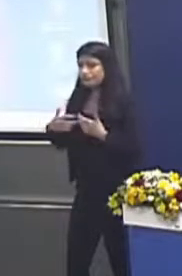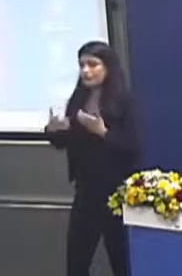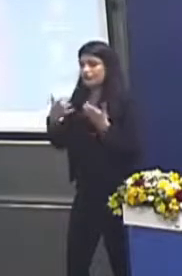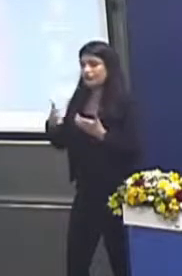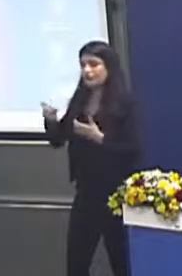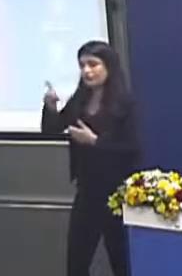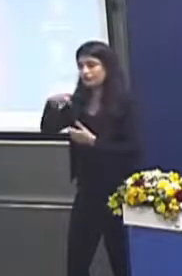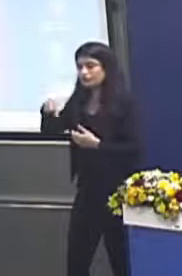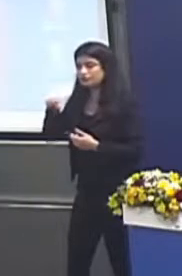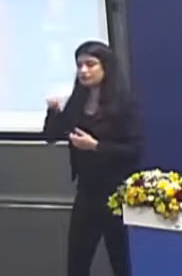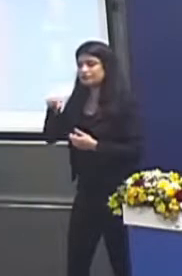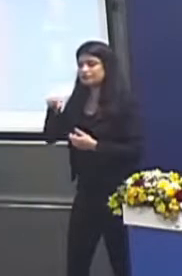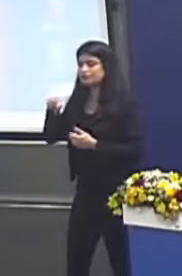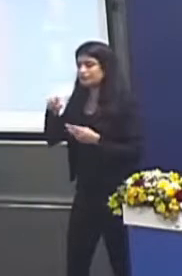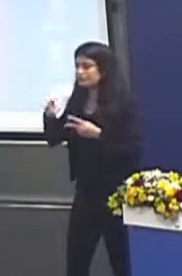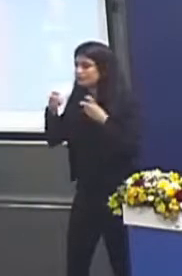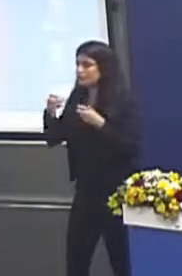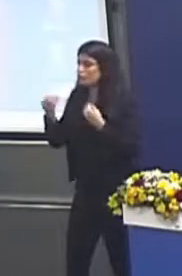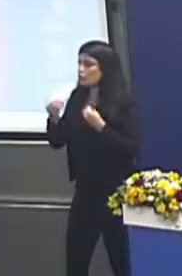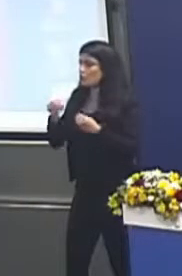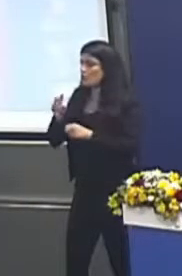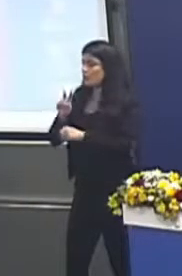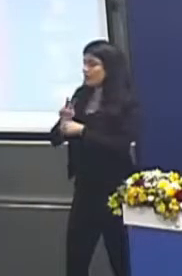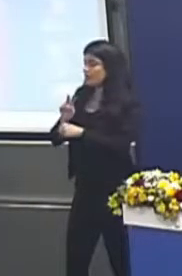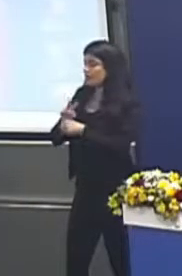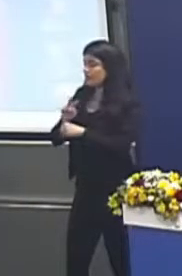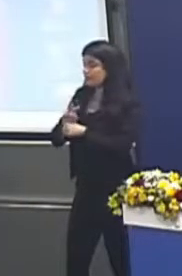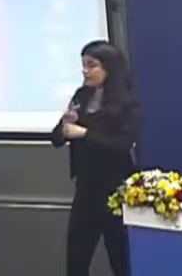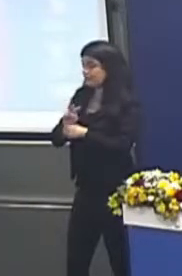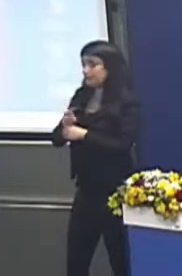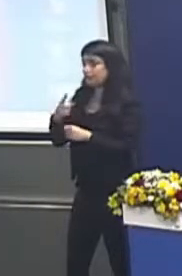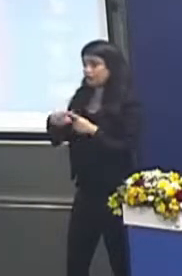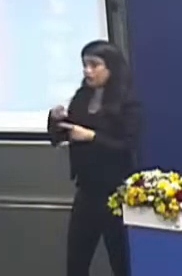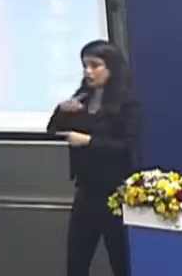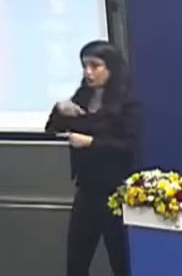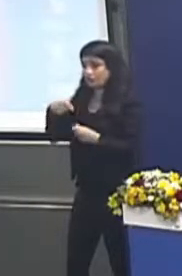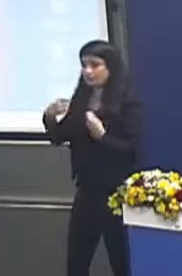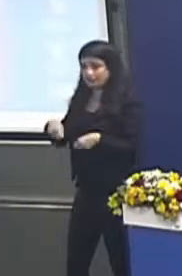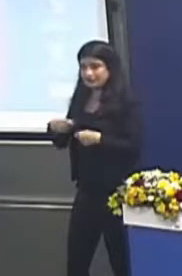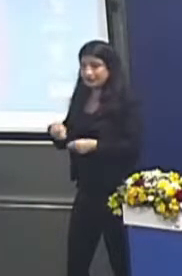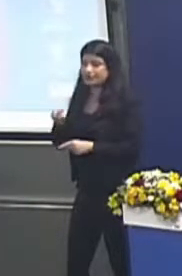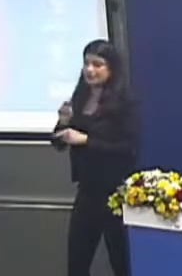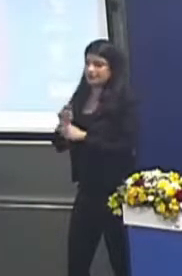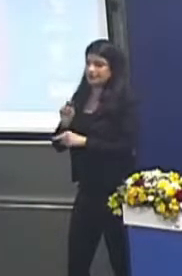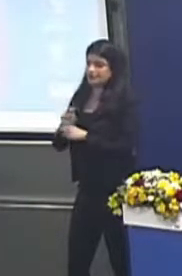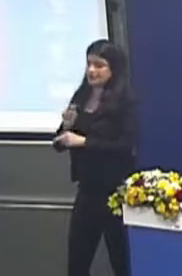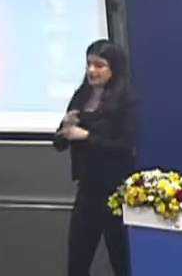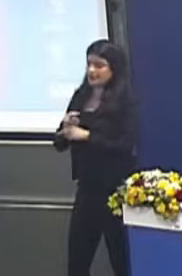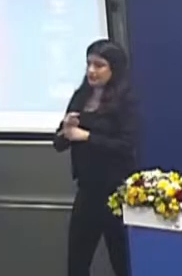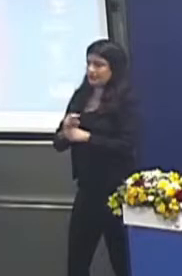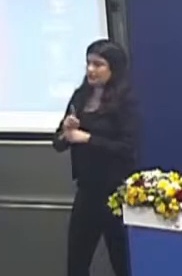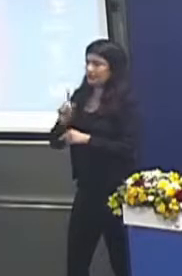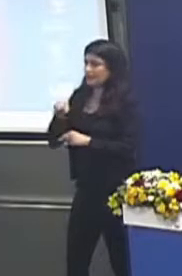umas palavras de esperança, porque a gente precisa ter esperança, a esperança do verbo